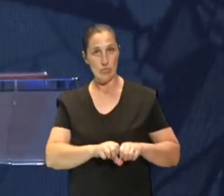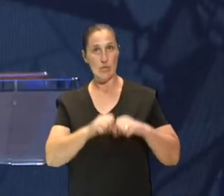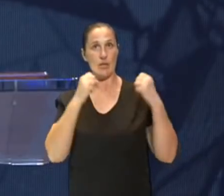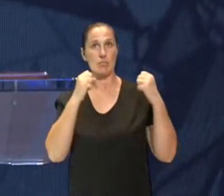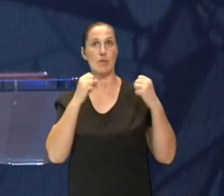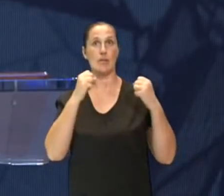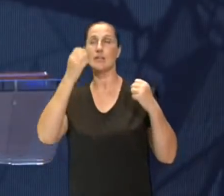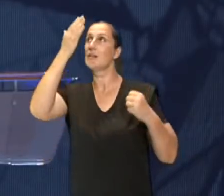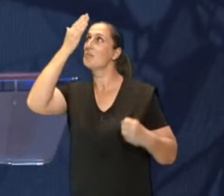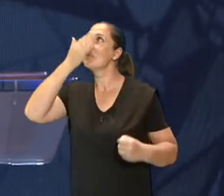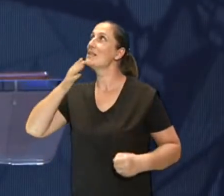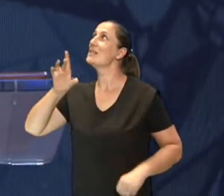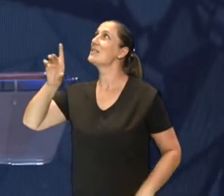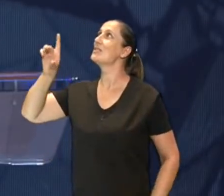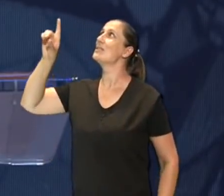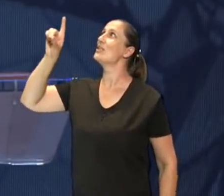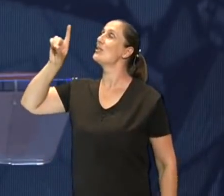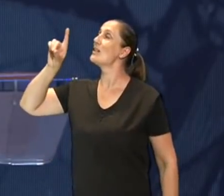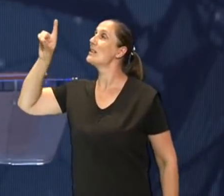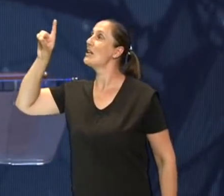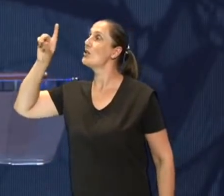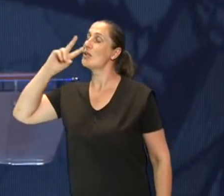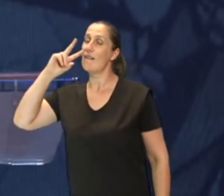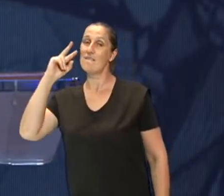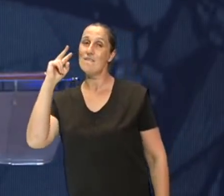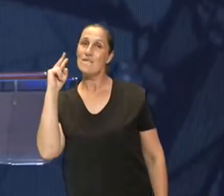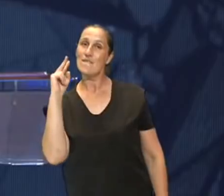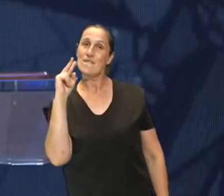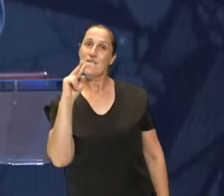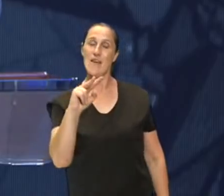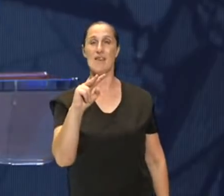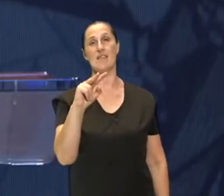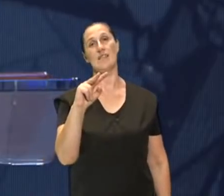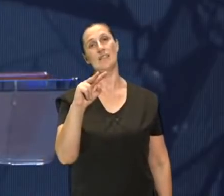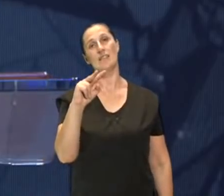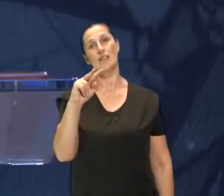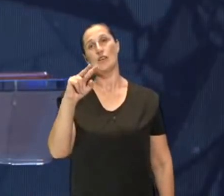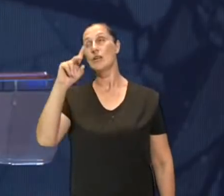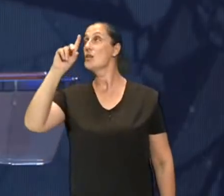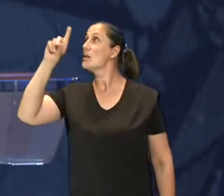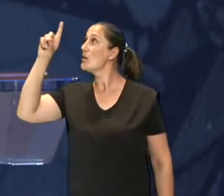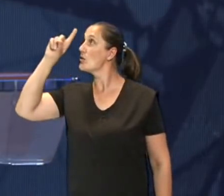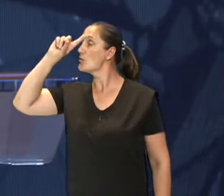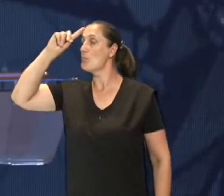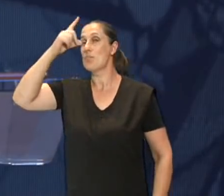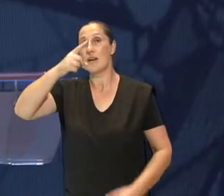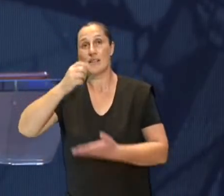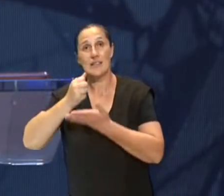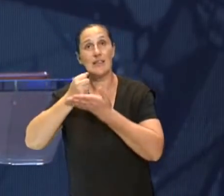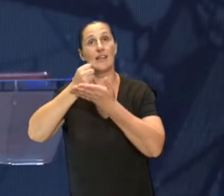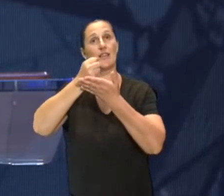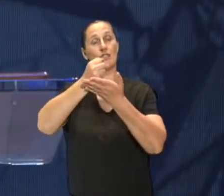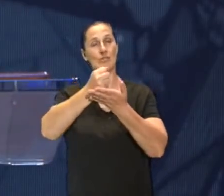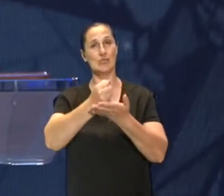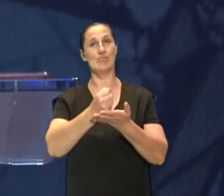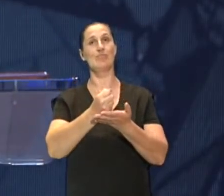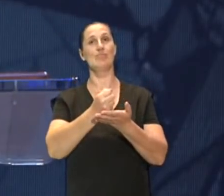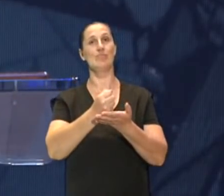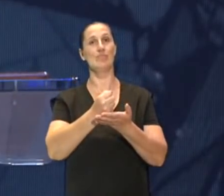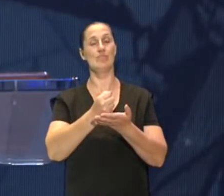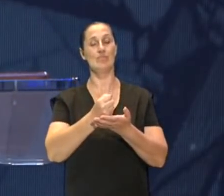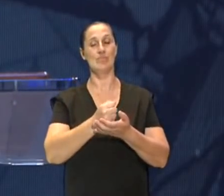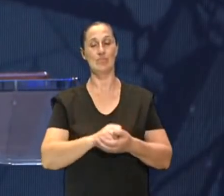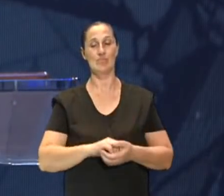Deus, Deus ouve, Deus vê, Deus manda socorro segundo a sua